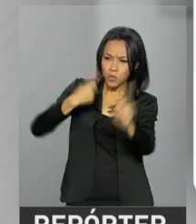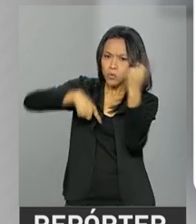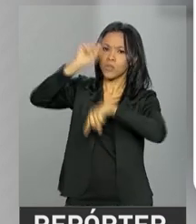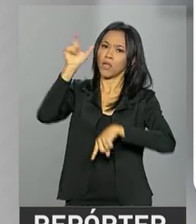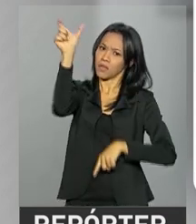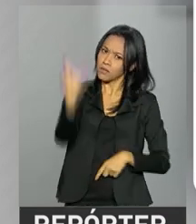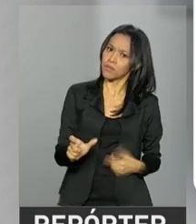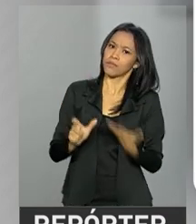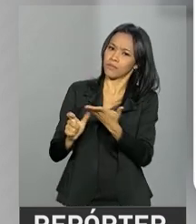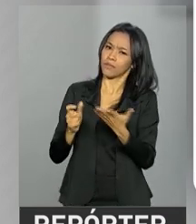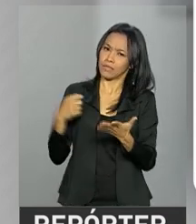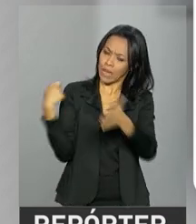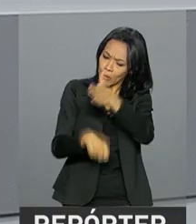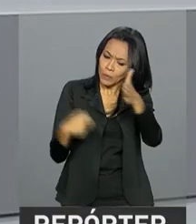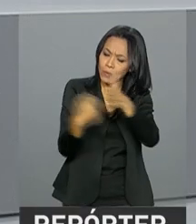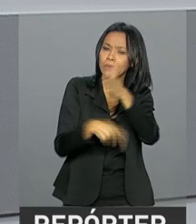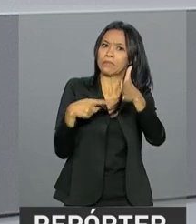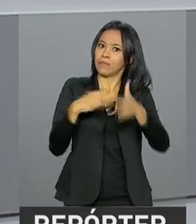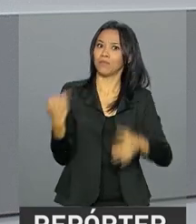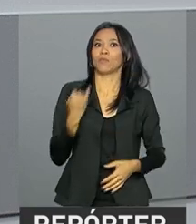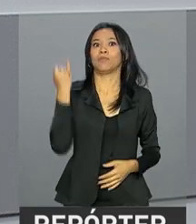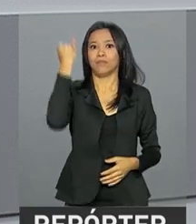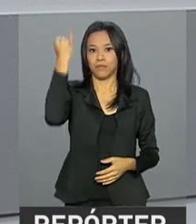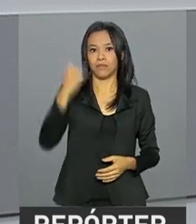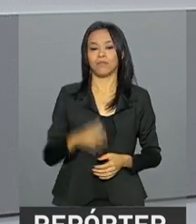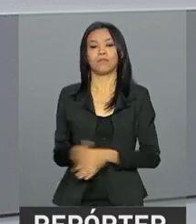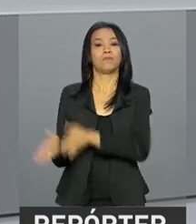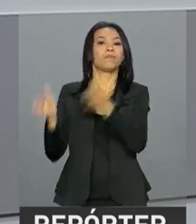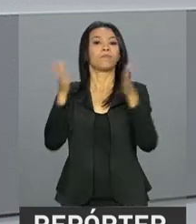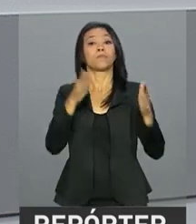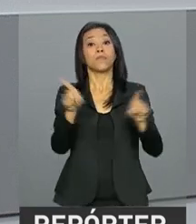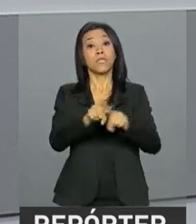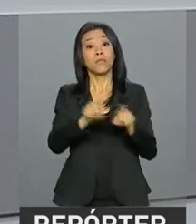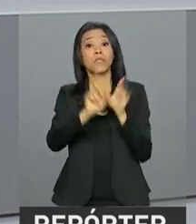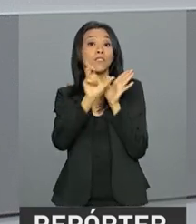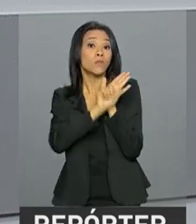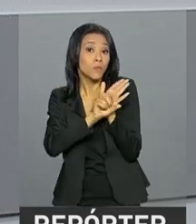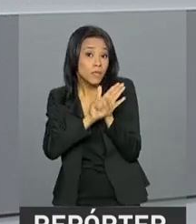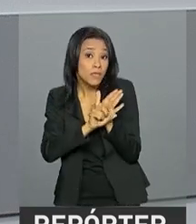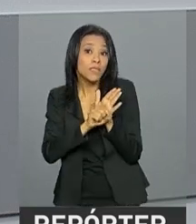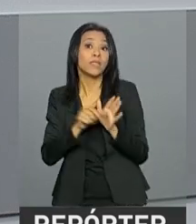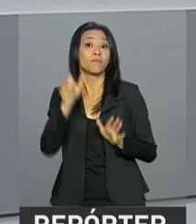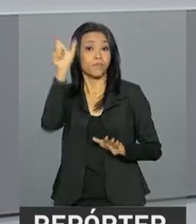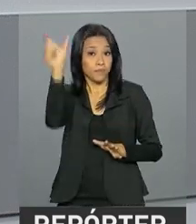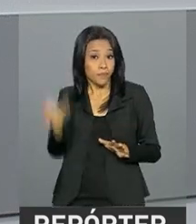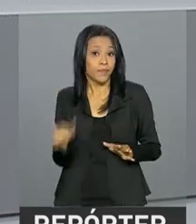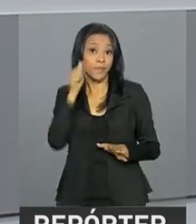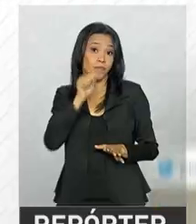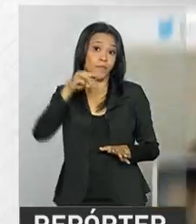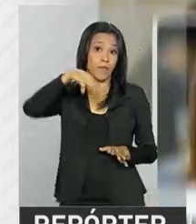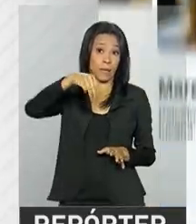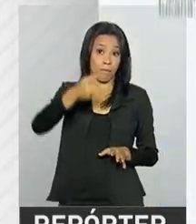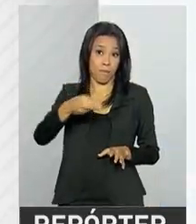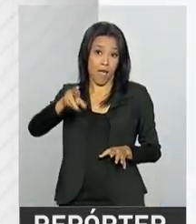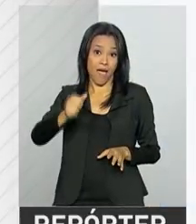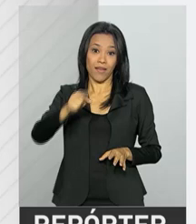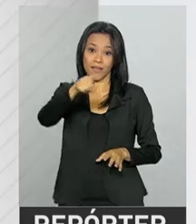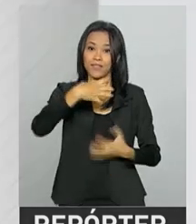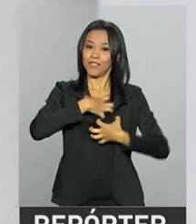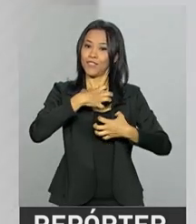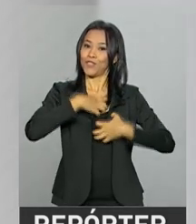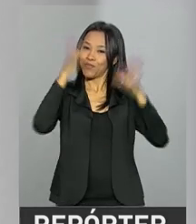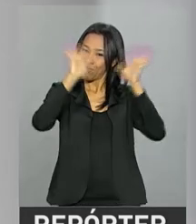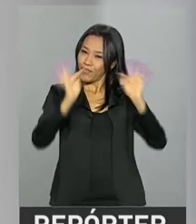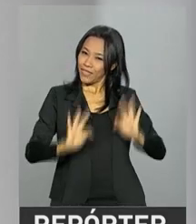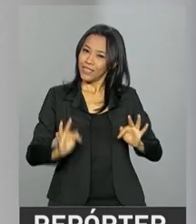causa tão importante também pelo twitter a deputada mara gabrilli afirmou estar muito feliz e honrada